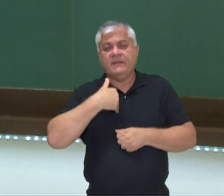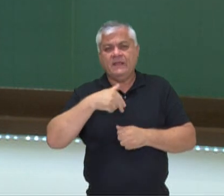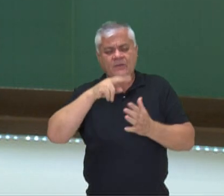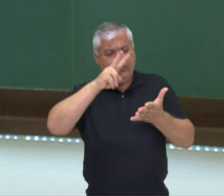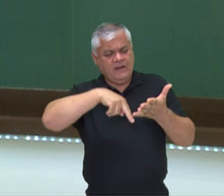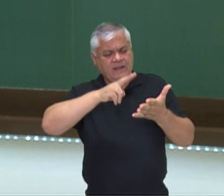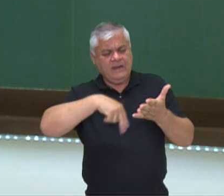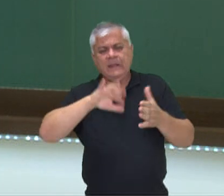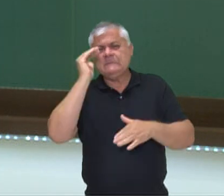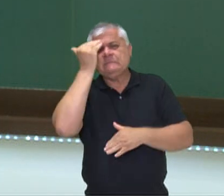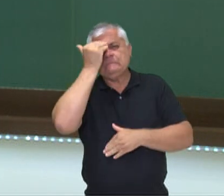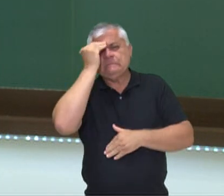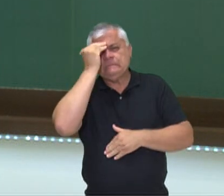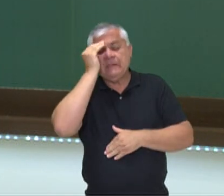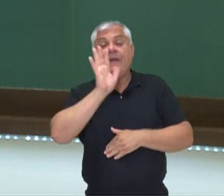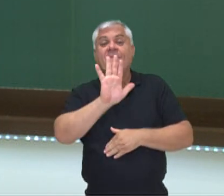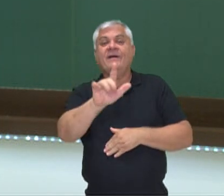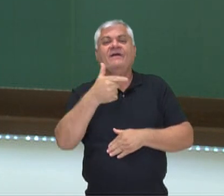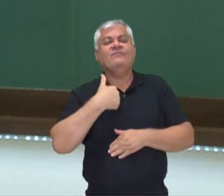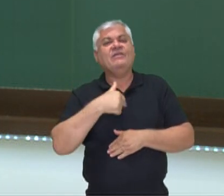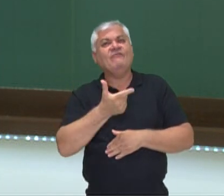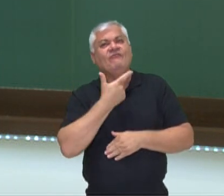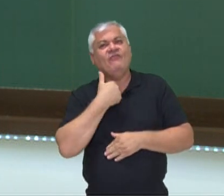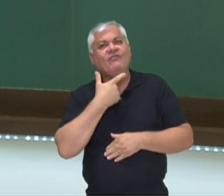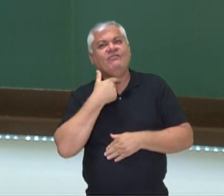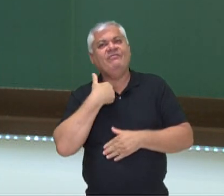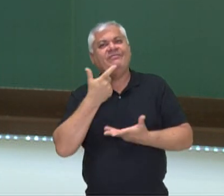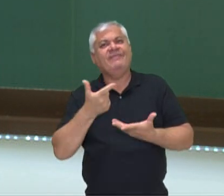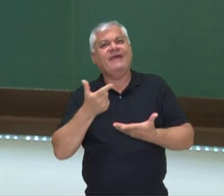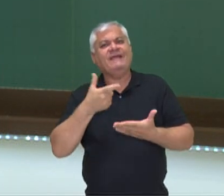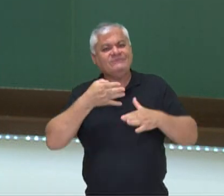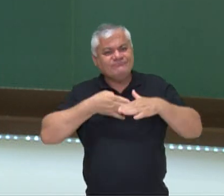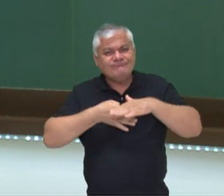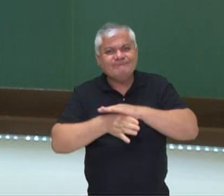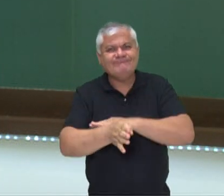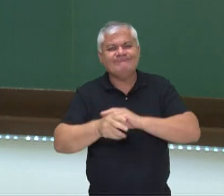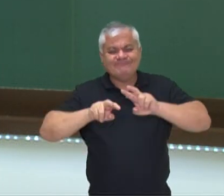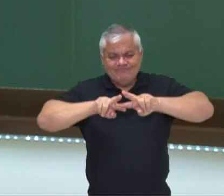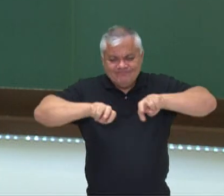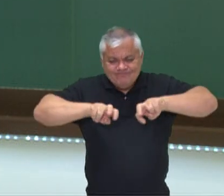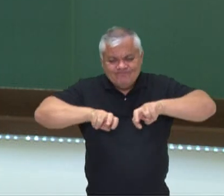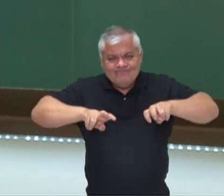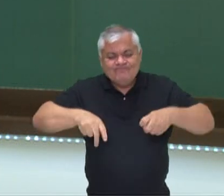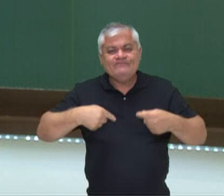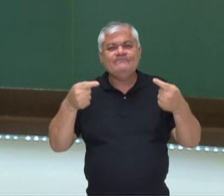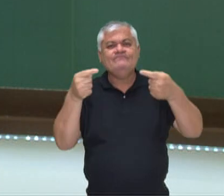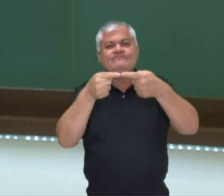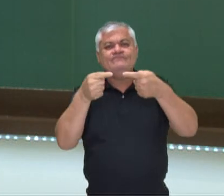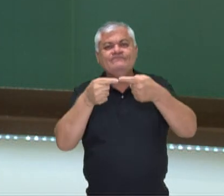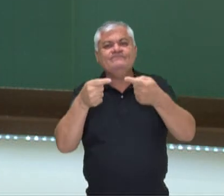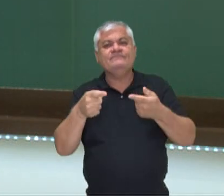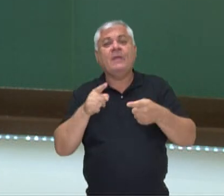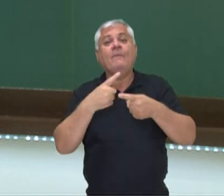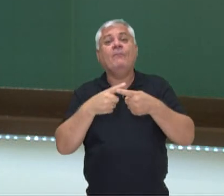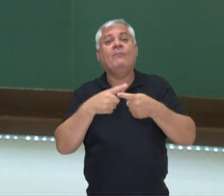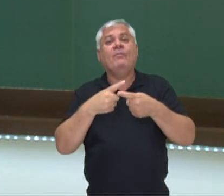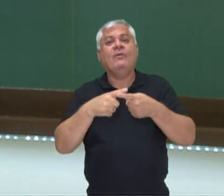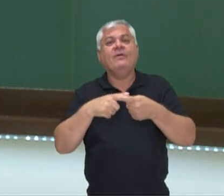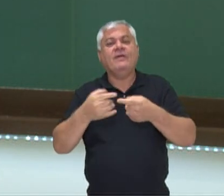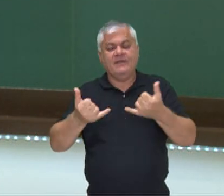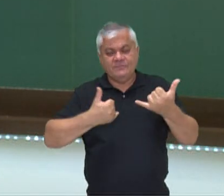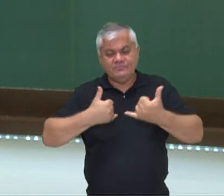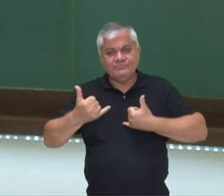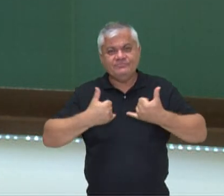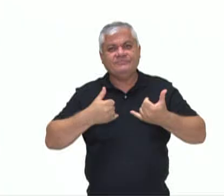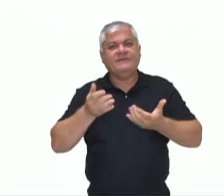está cantando, você vai querer entrar e se sentir naquele ritmo. A mensagem, ela vem também de forma